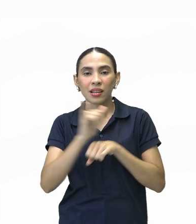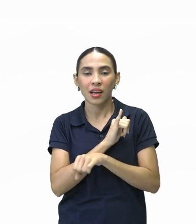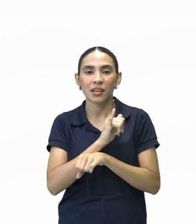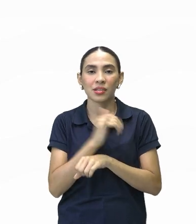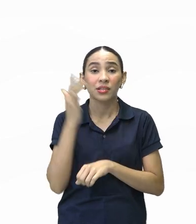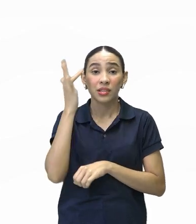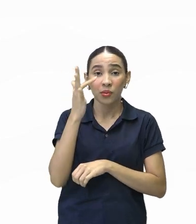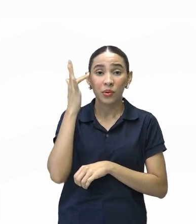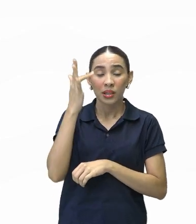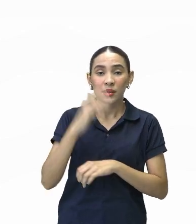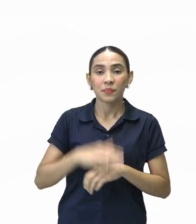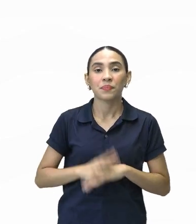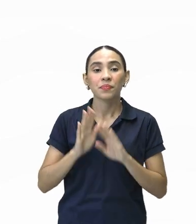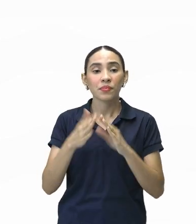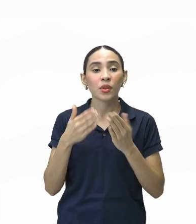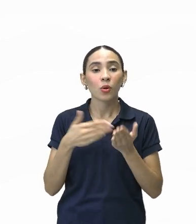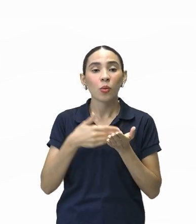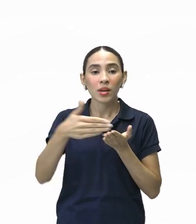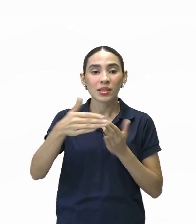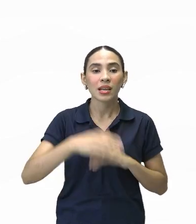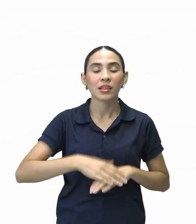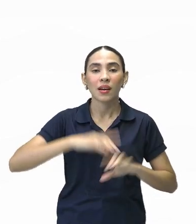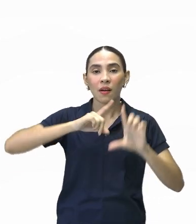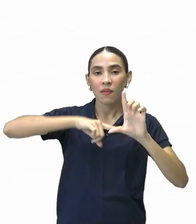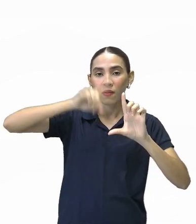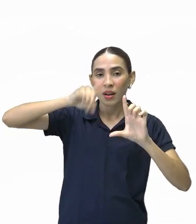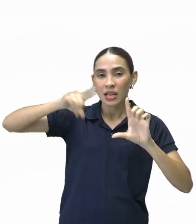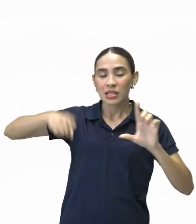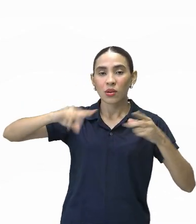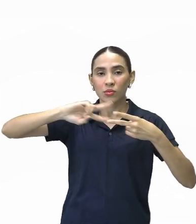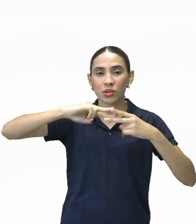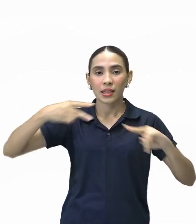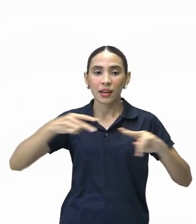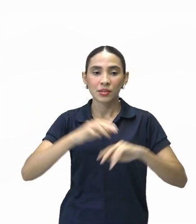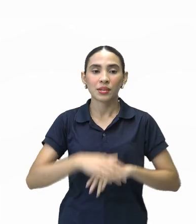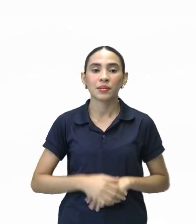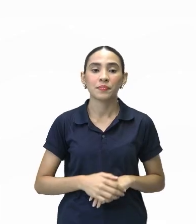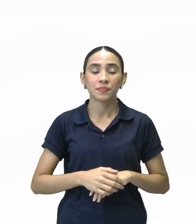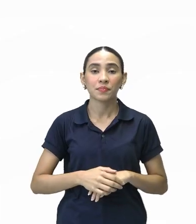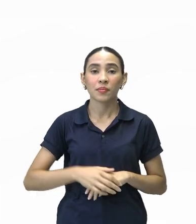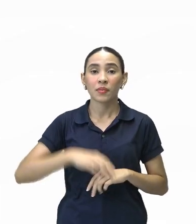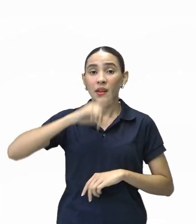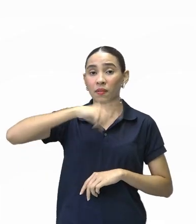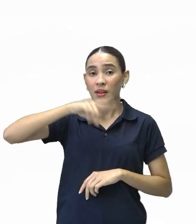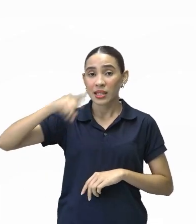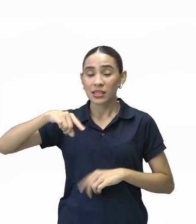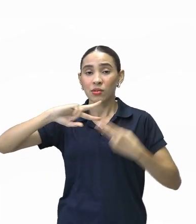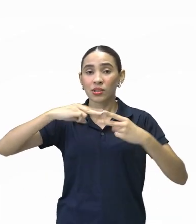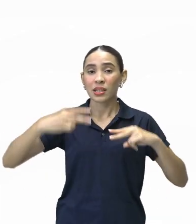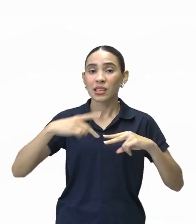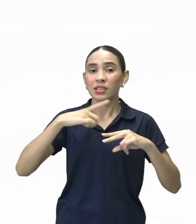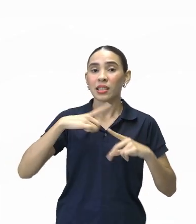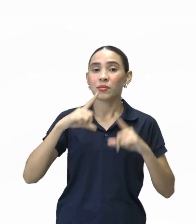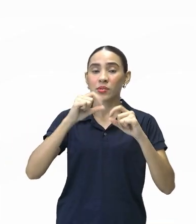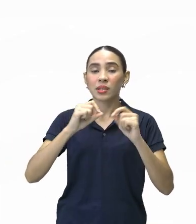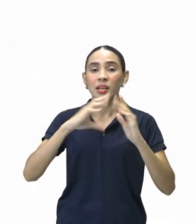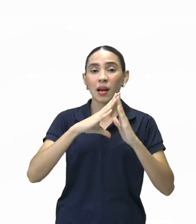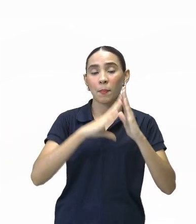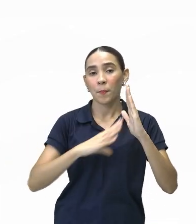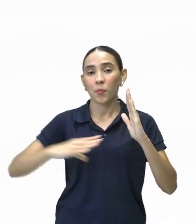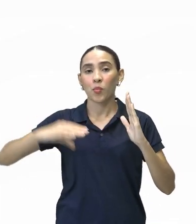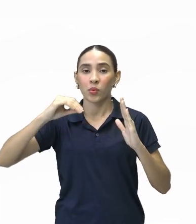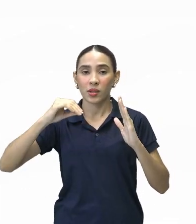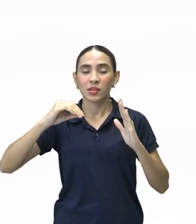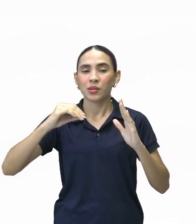desta teoria, a começar pela variação genética. Na variação genética, nós temos aí as